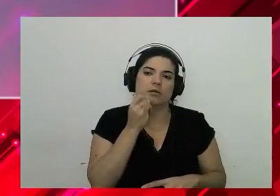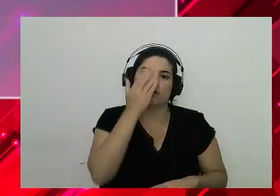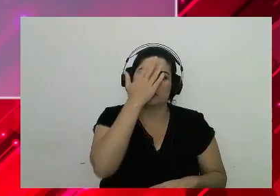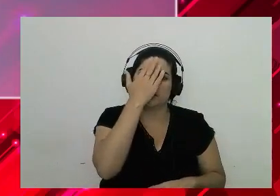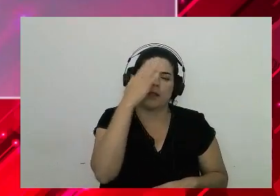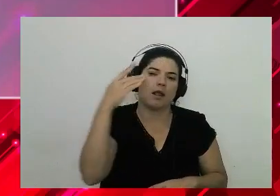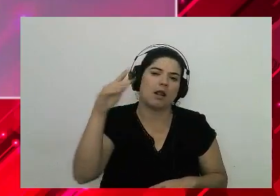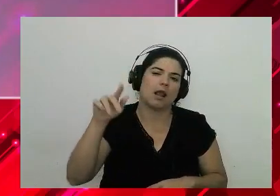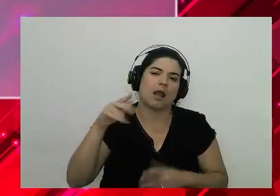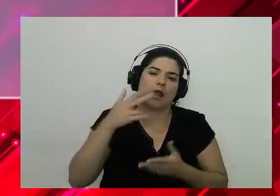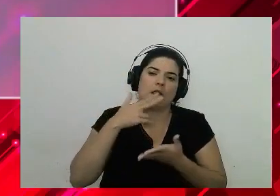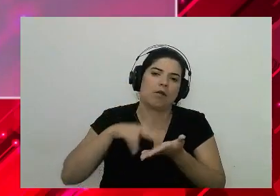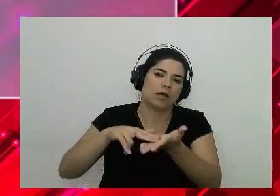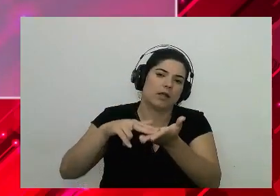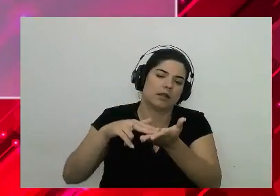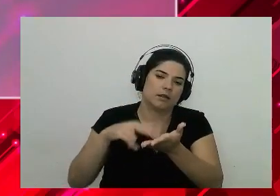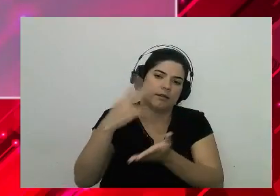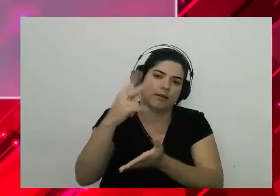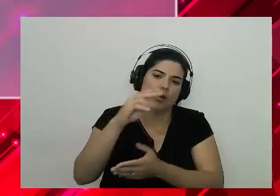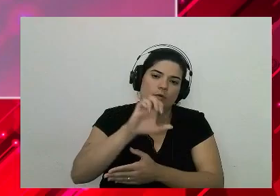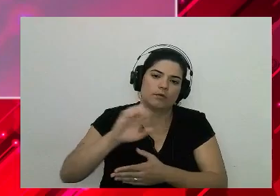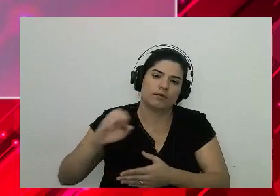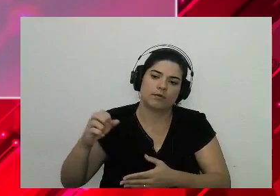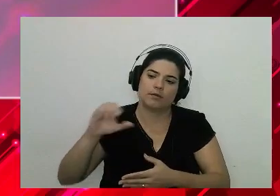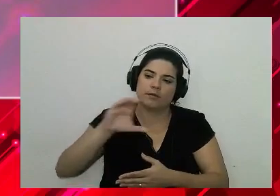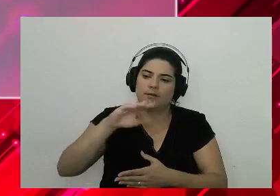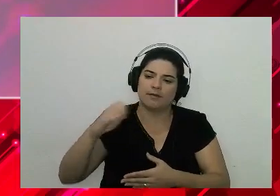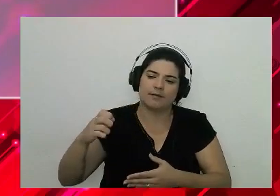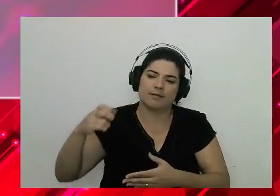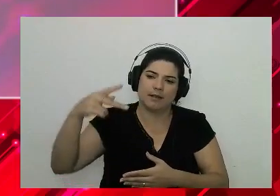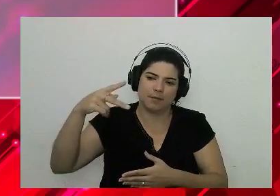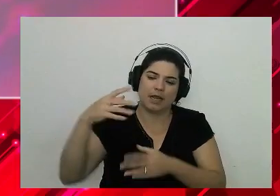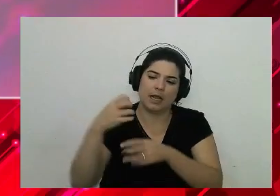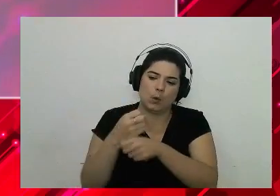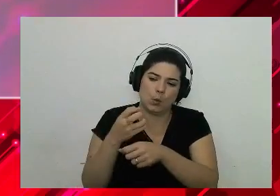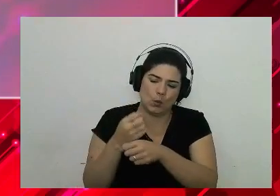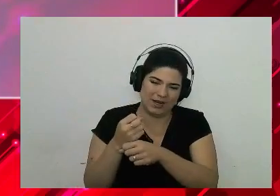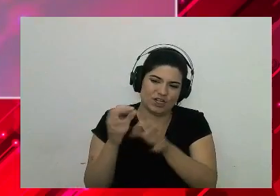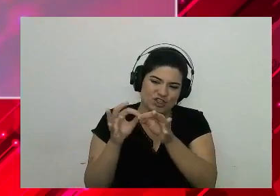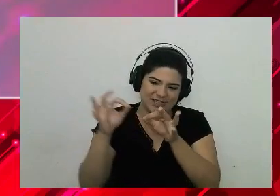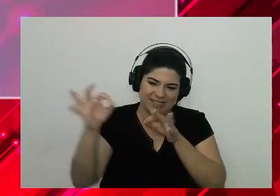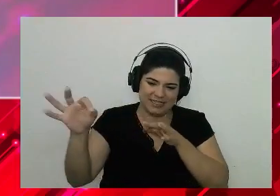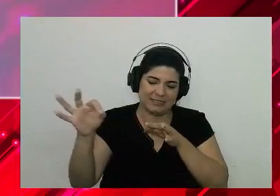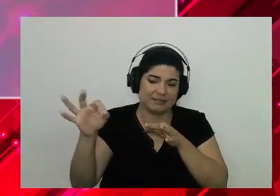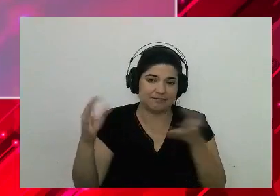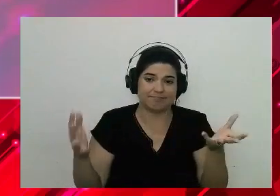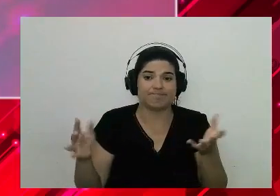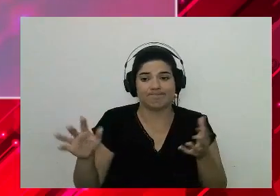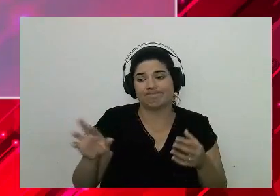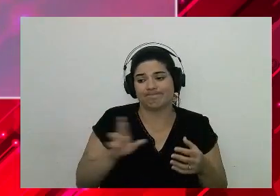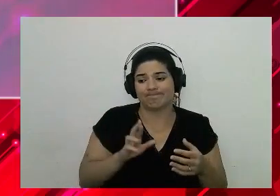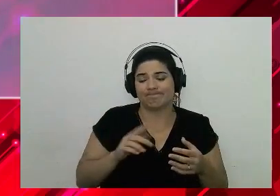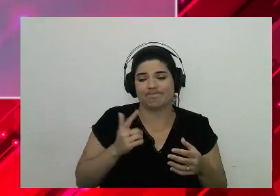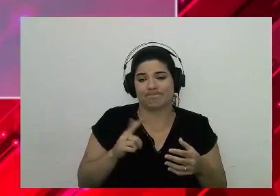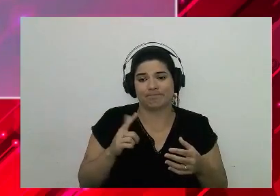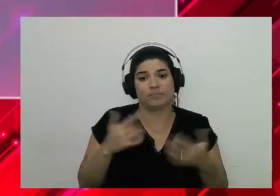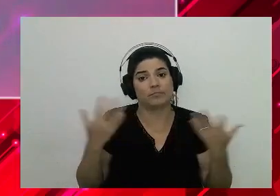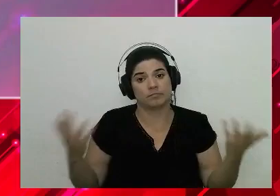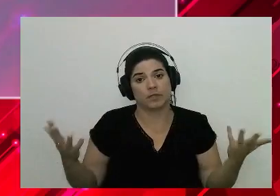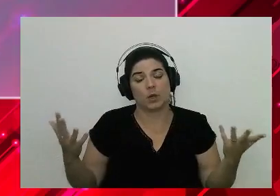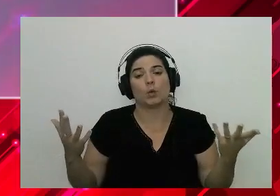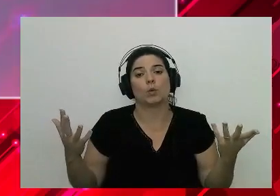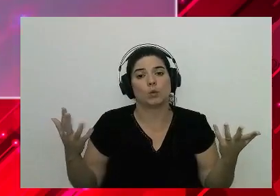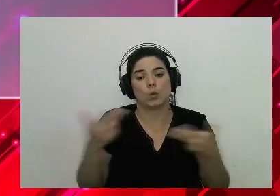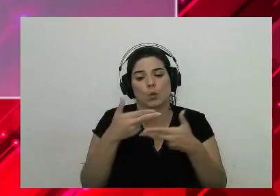coisa para distância com CEP. Então, esse tipo de coisa, coisas que são